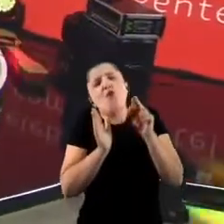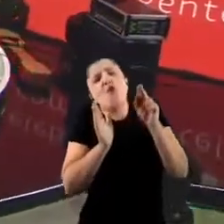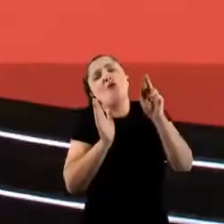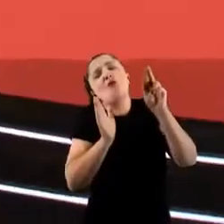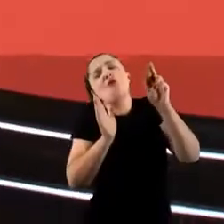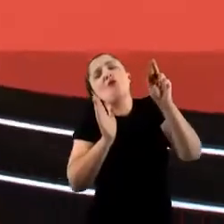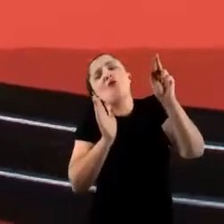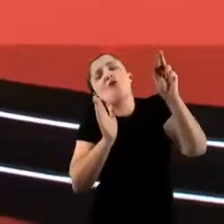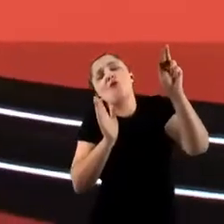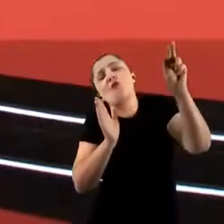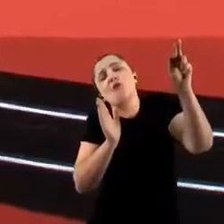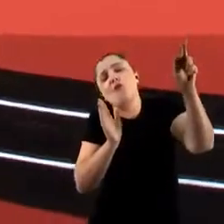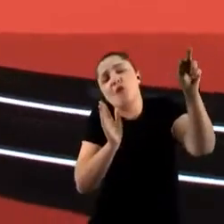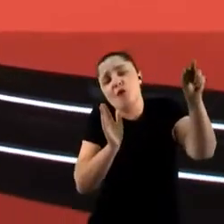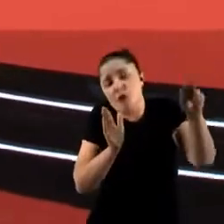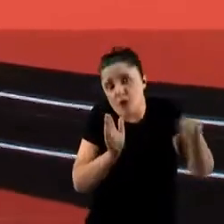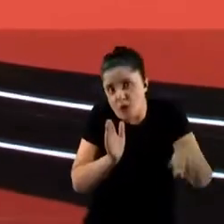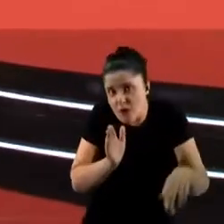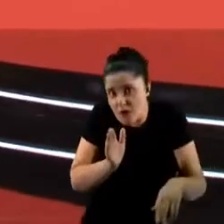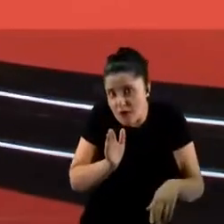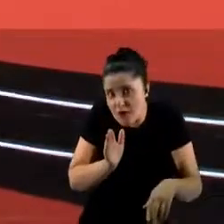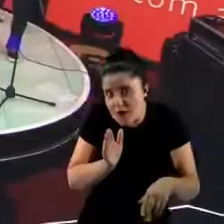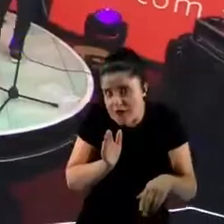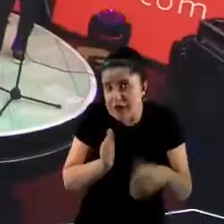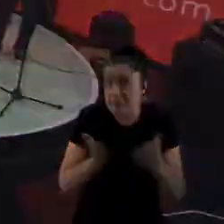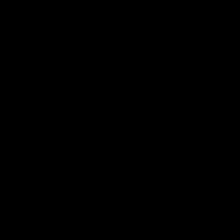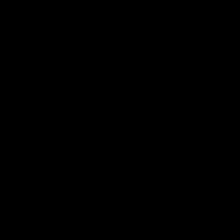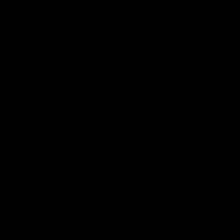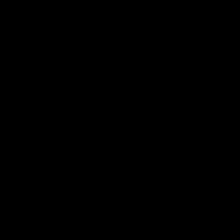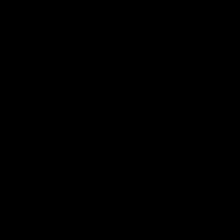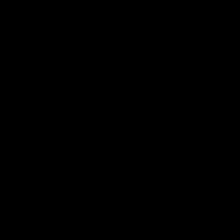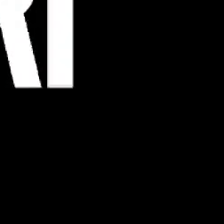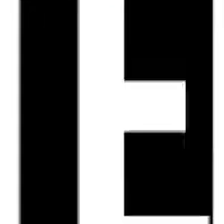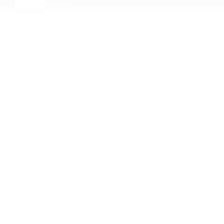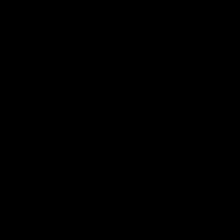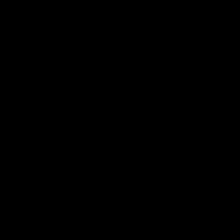Que demais, galera aí de casa.